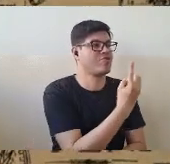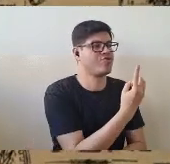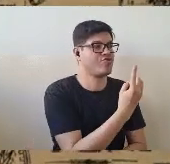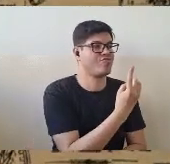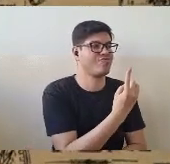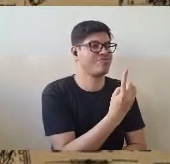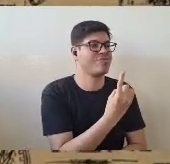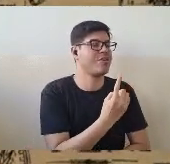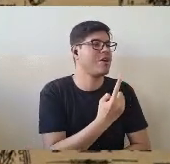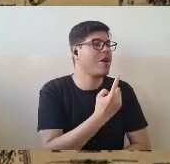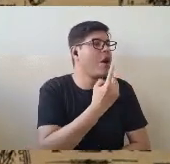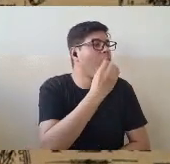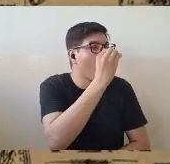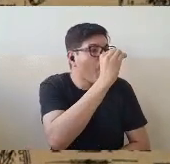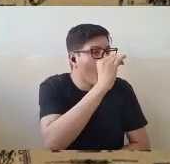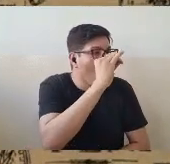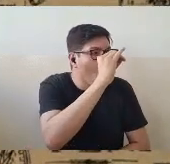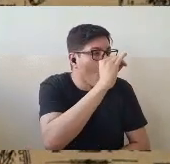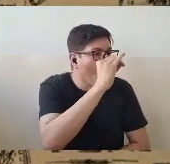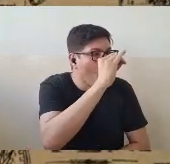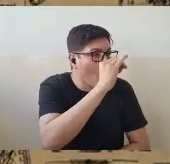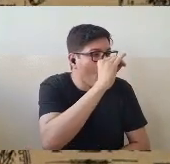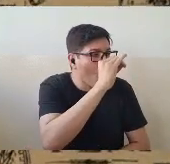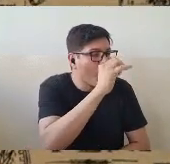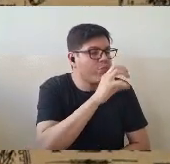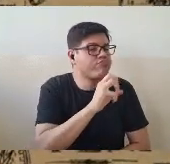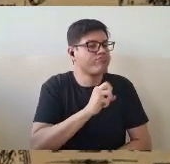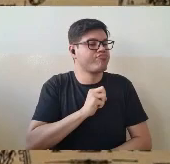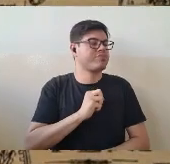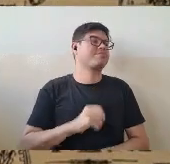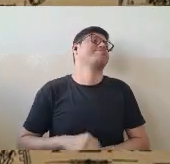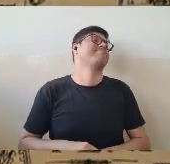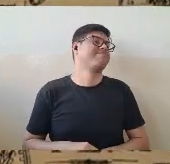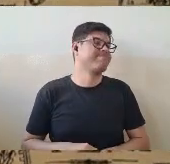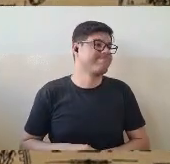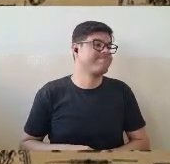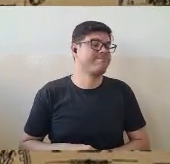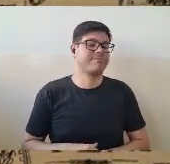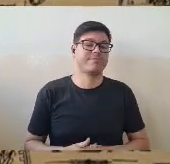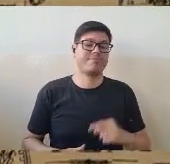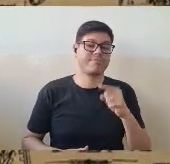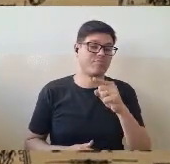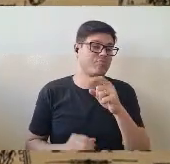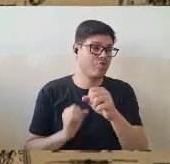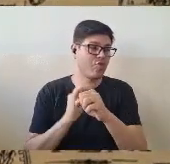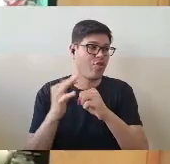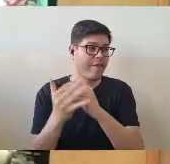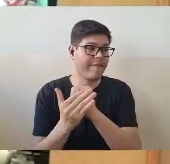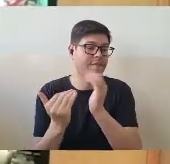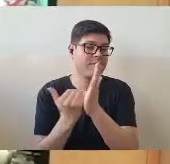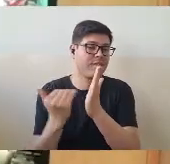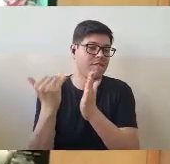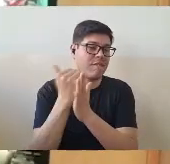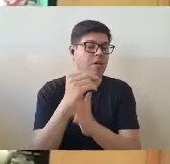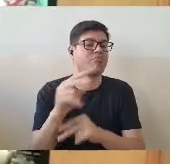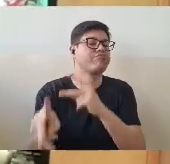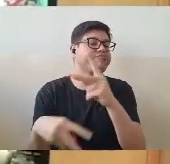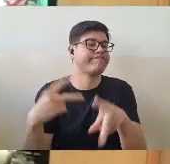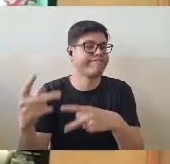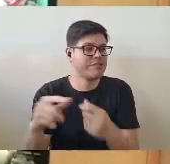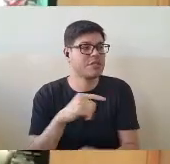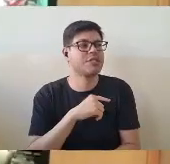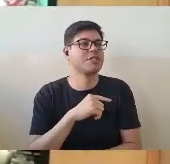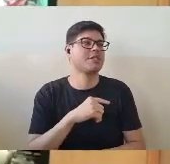ter ideia, o tanto que mata mais a Covid comparado com outras patologias. E tem pai que não quer vacinar a criança. Exatamente.